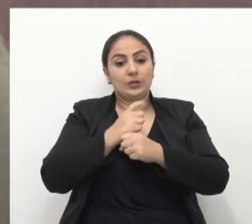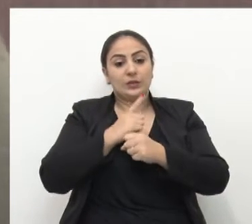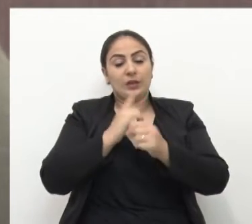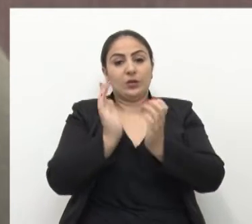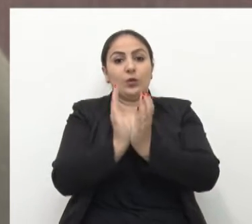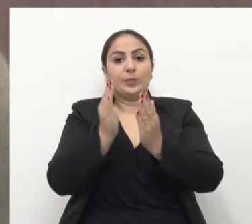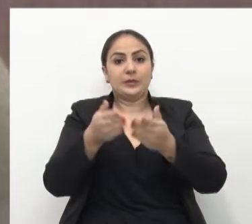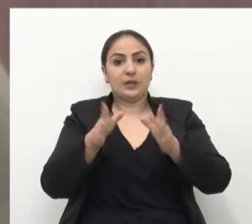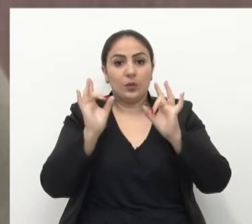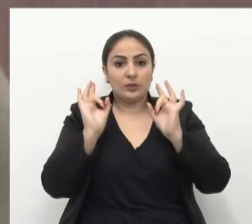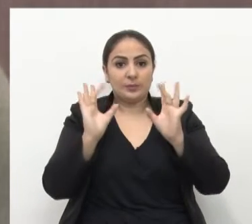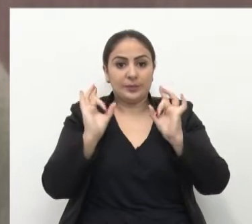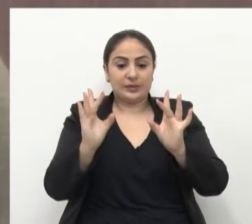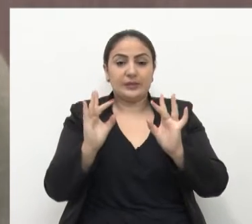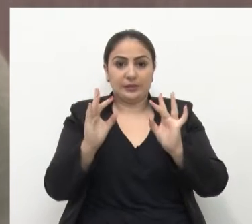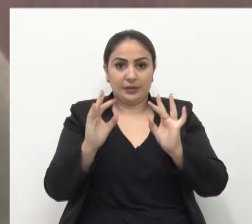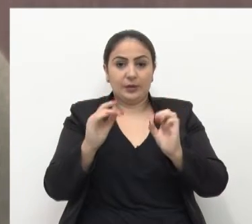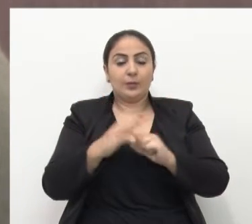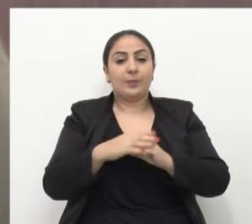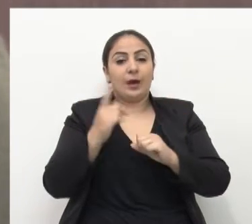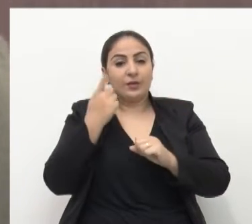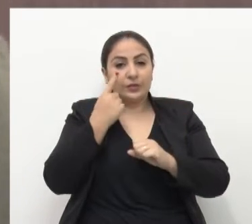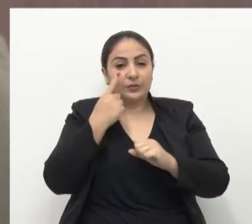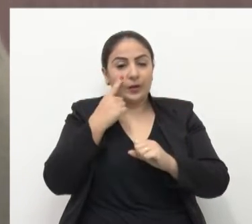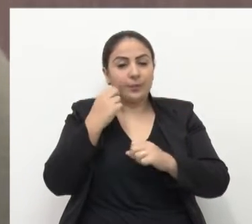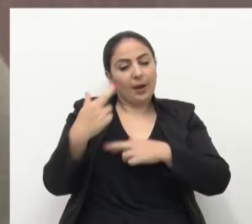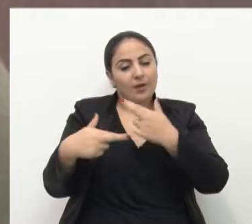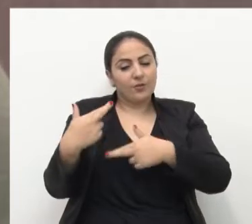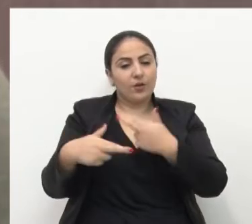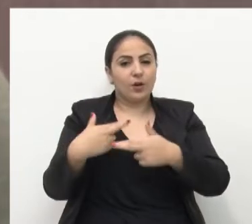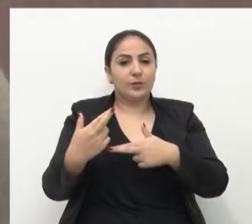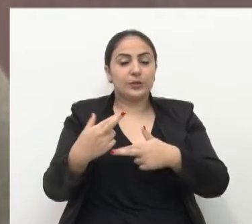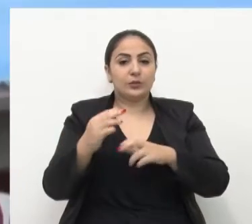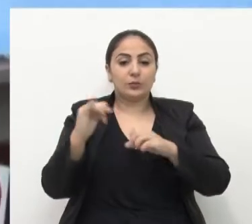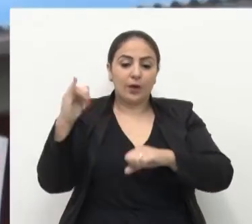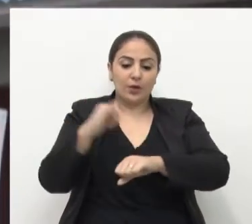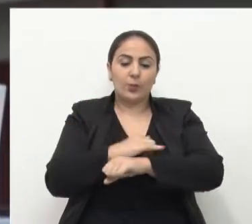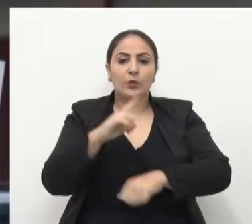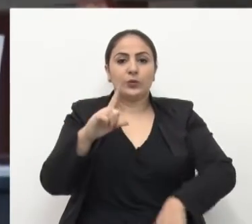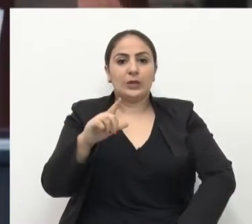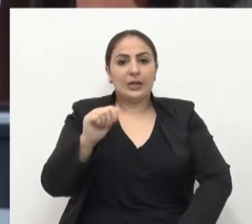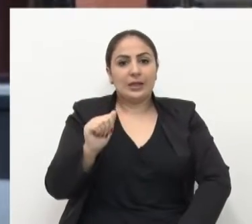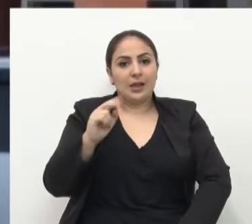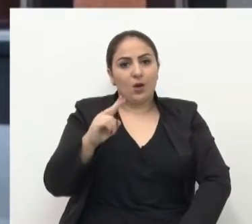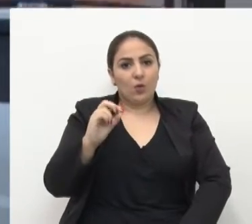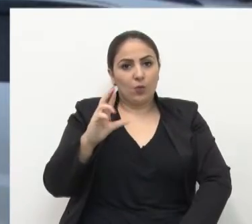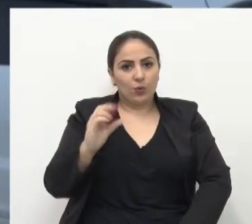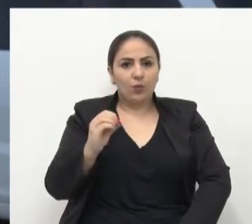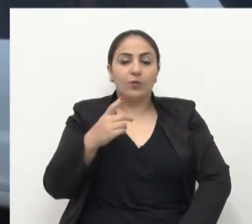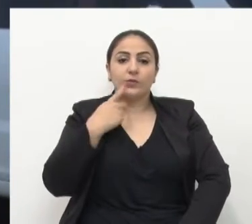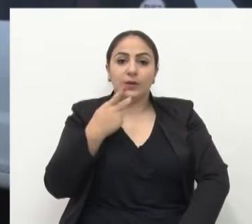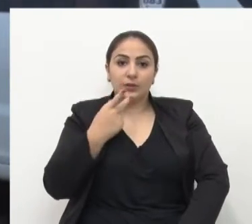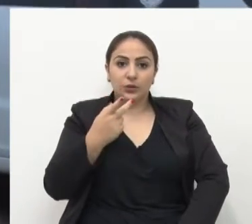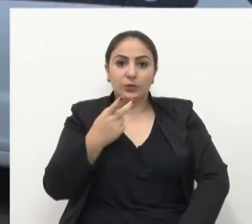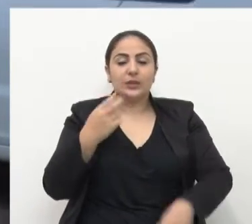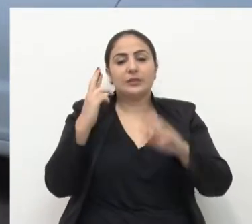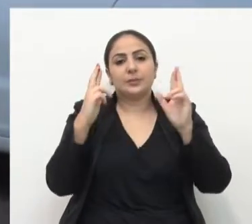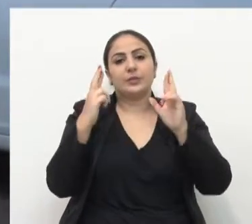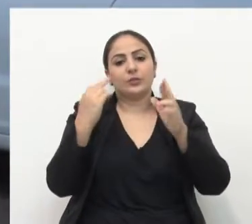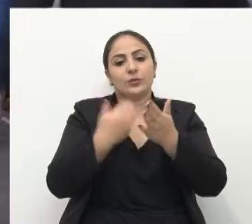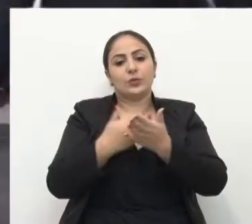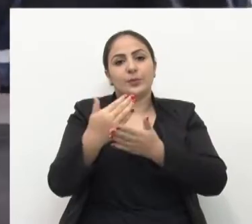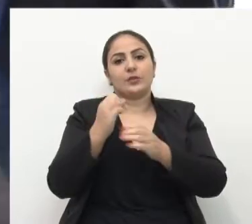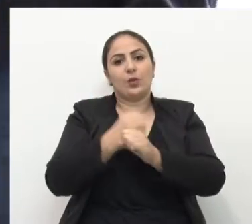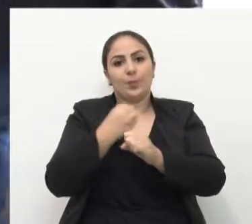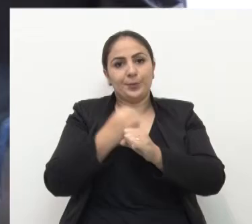presidiu uma comissão especial para tratar da modernização do aeroporto lauro curtos encerrou o discurso falando das expectativas